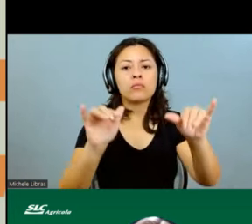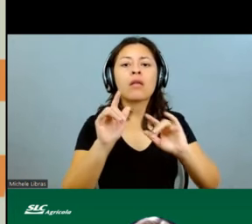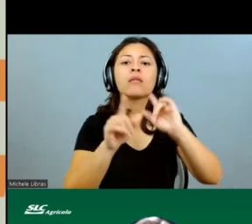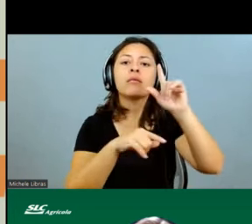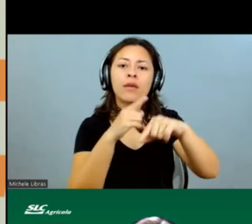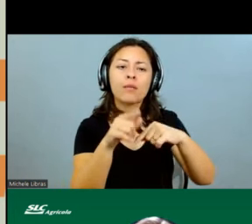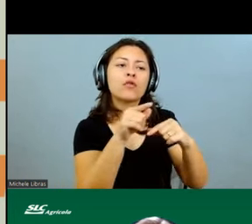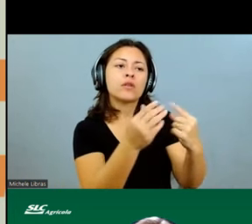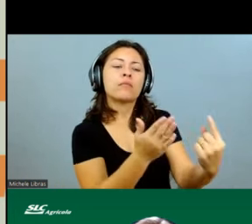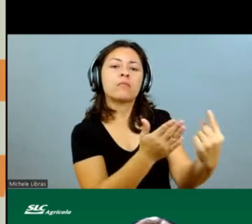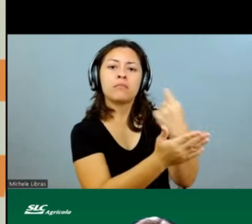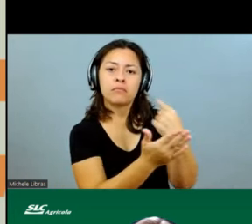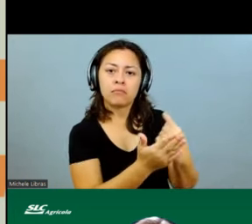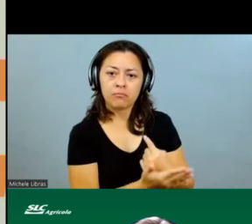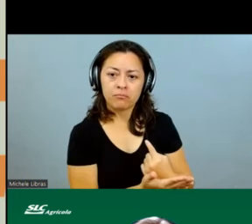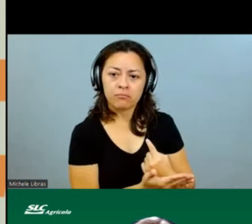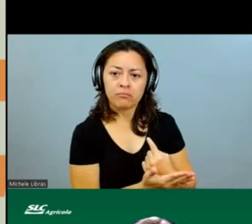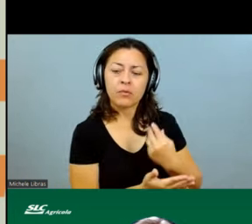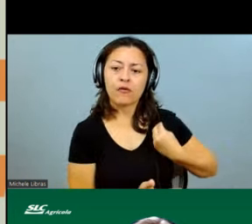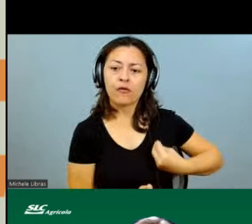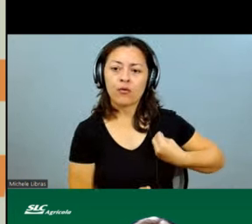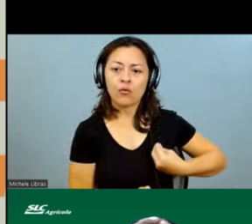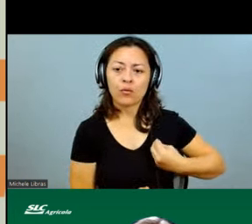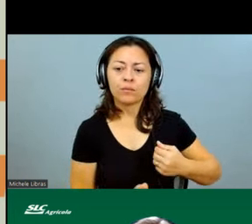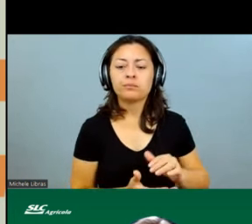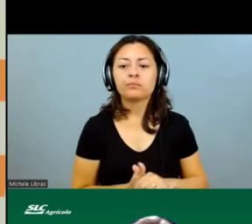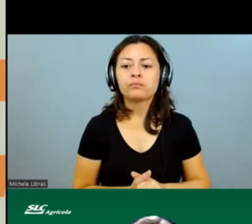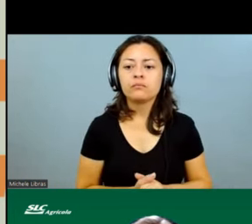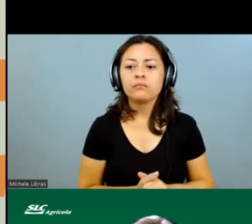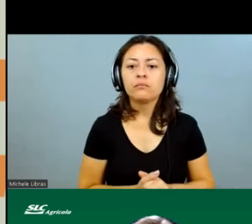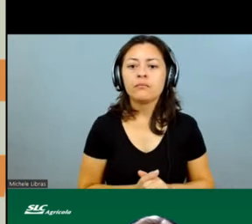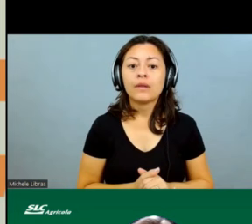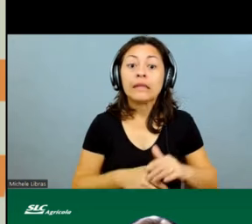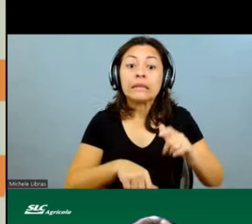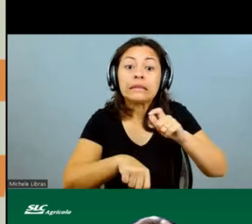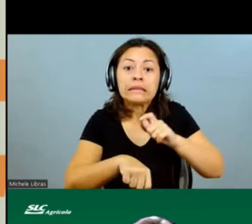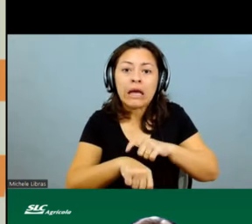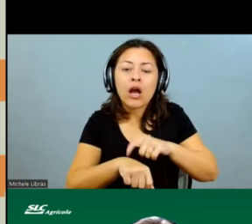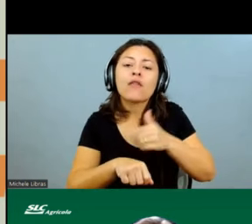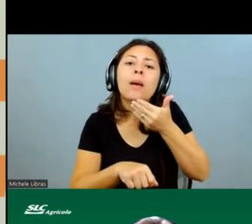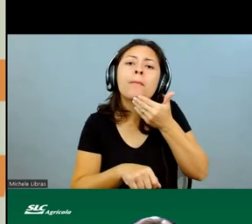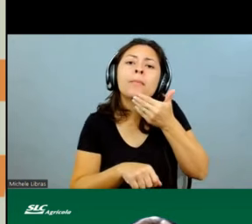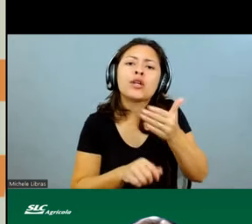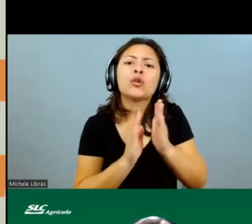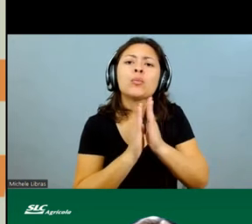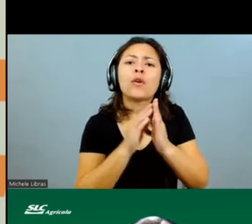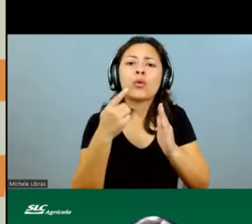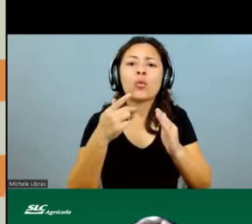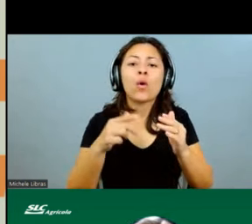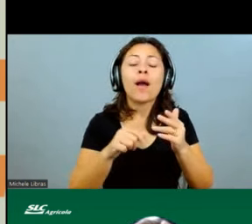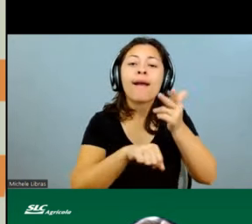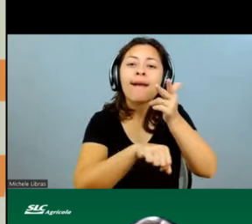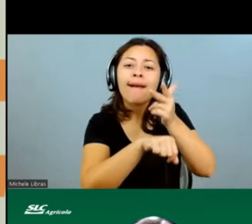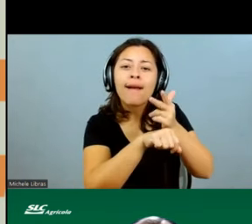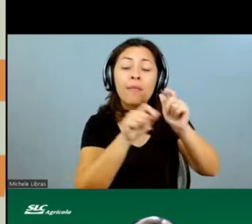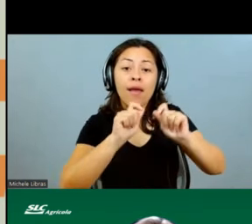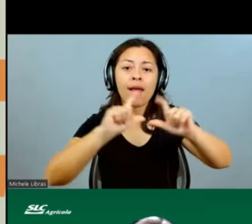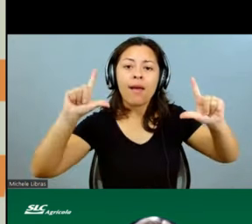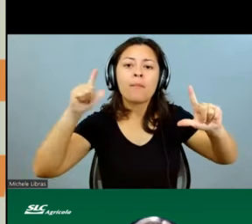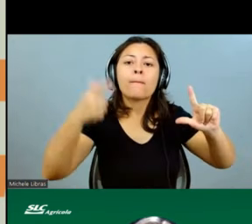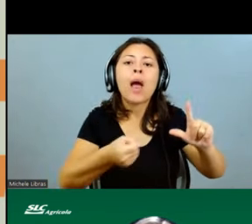vivo nesse momento uma solicitação para ativar seu o microfone e câmera aparecerá na tela